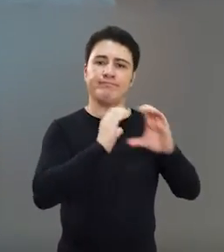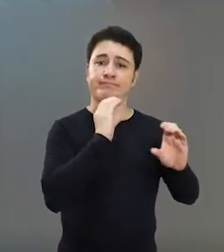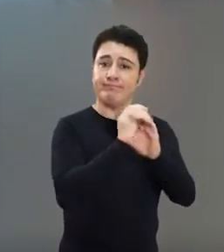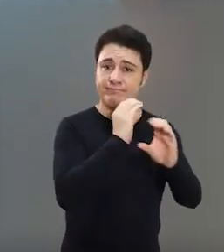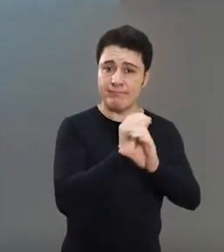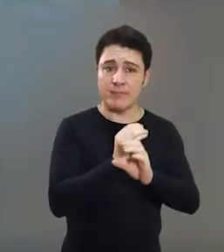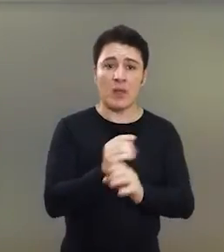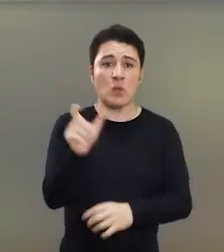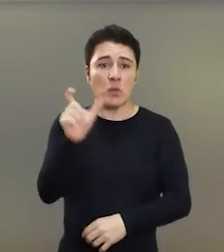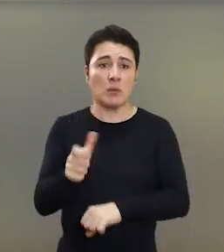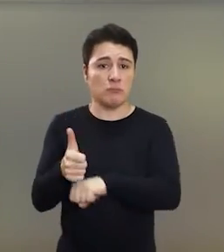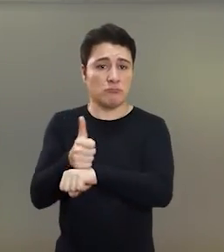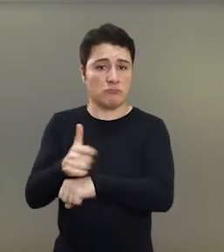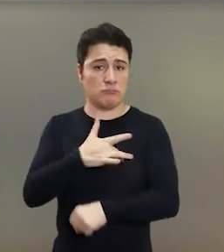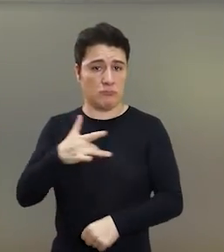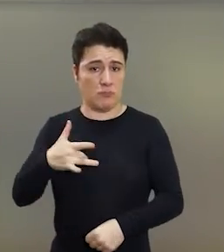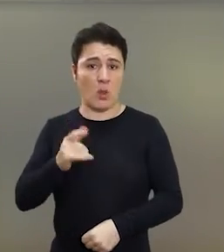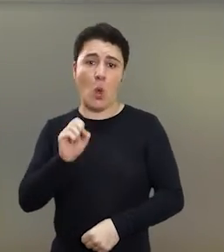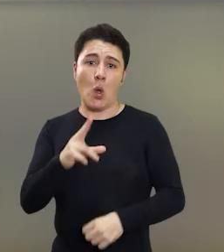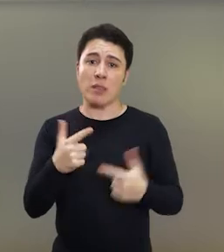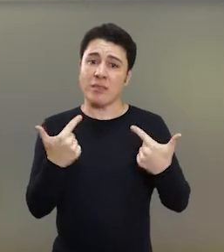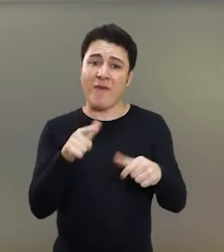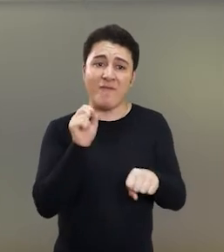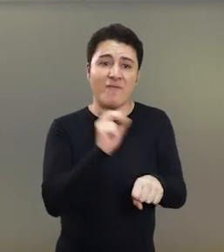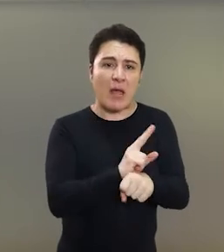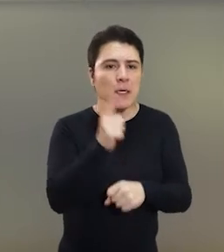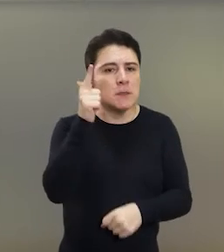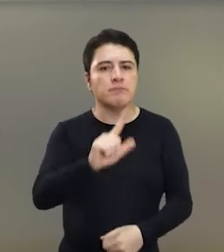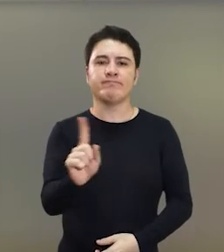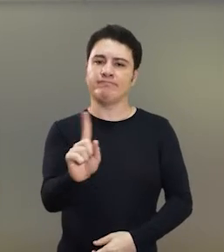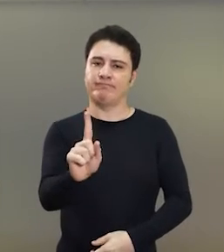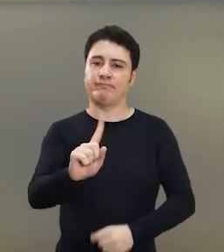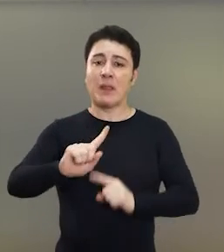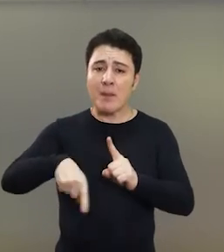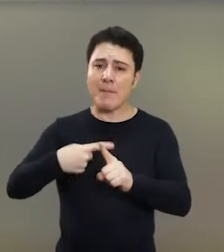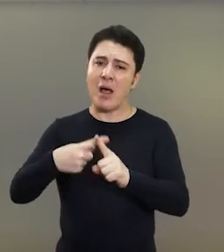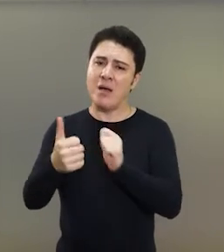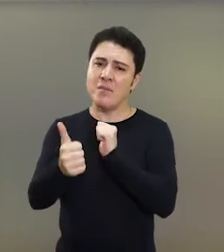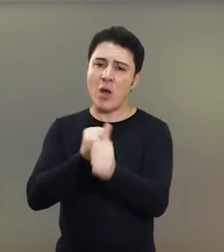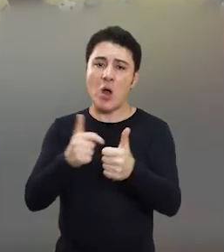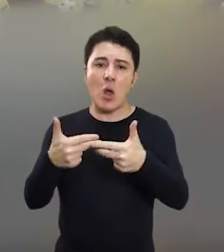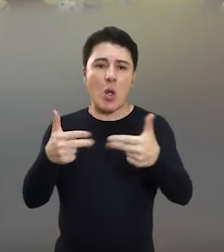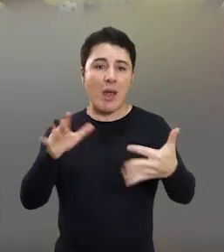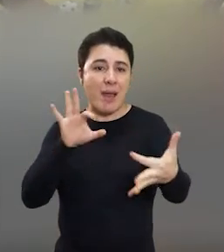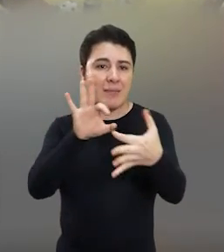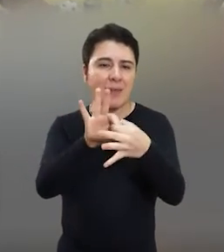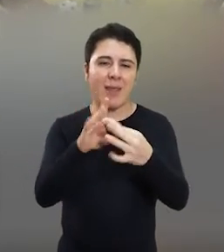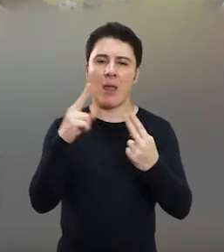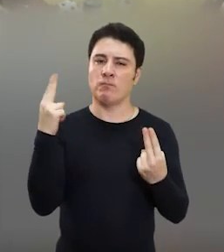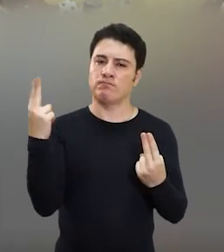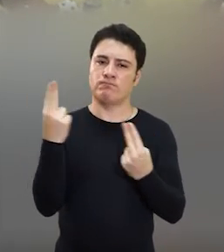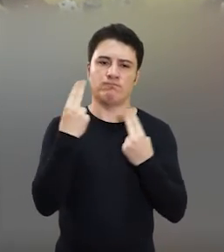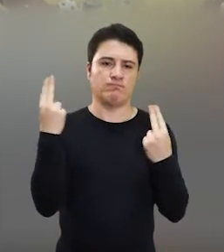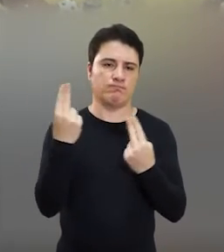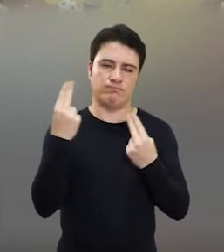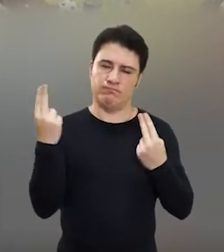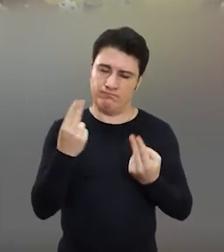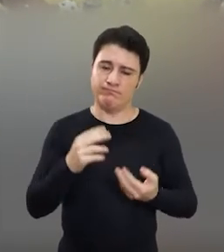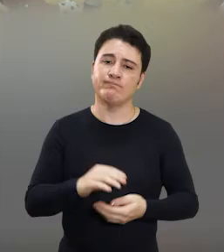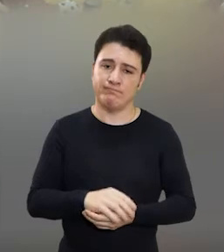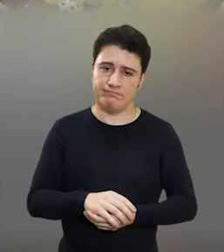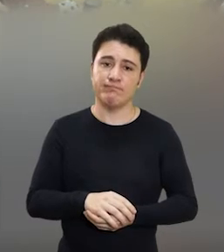com profissionais de saúde e possibilidade de se colocar competitivamente vagas de empregos e problemas de